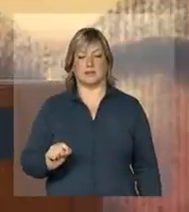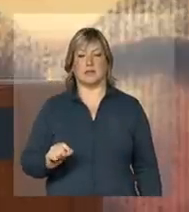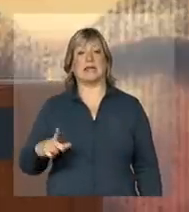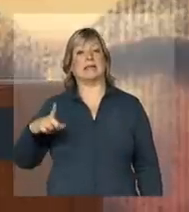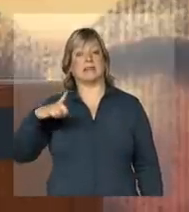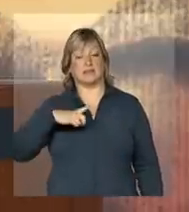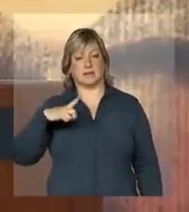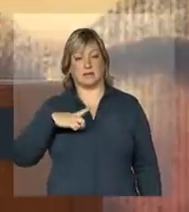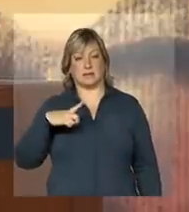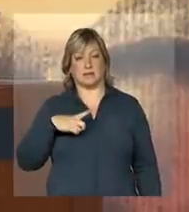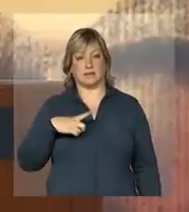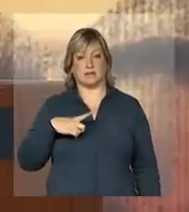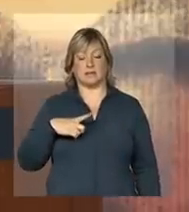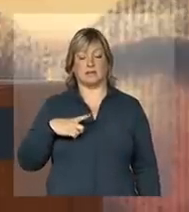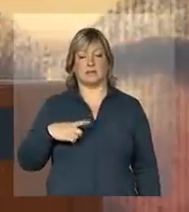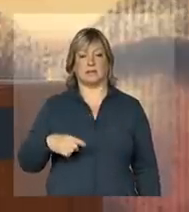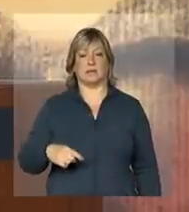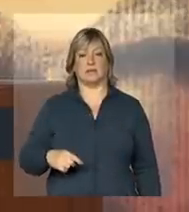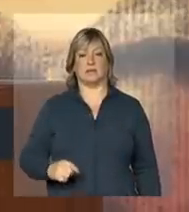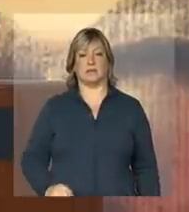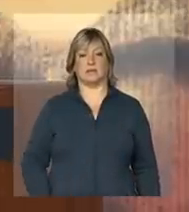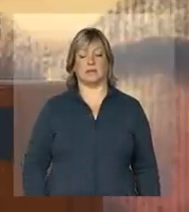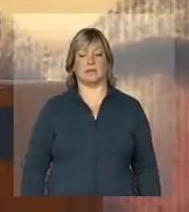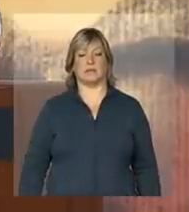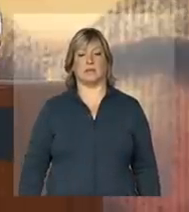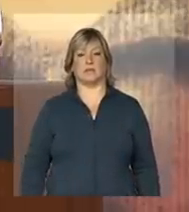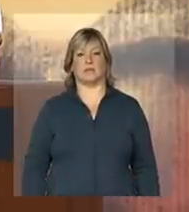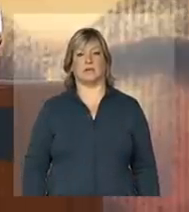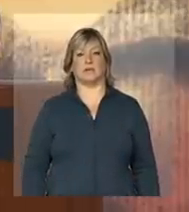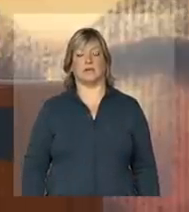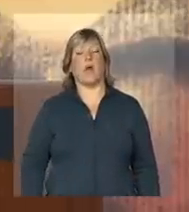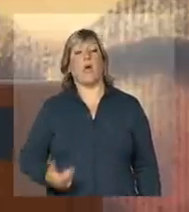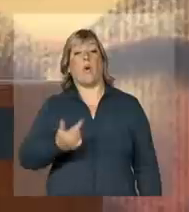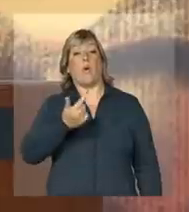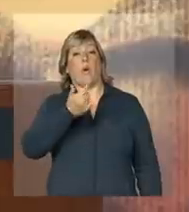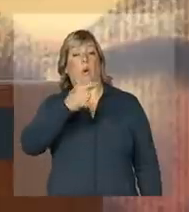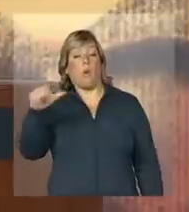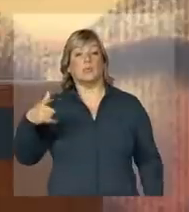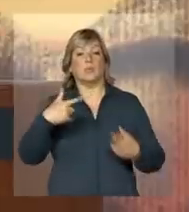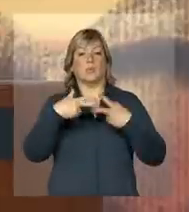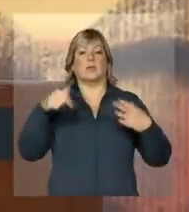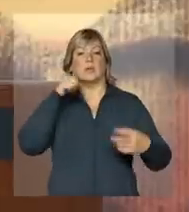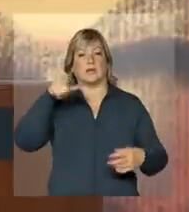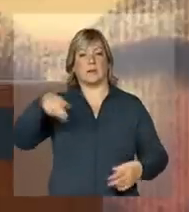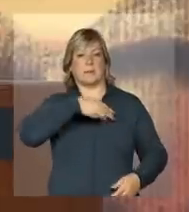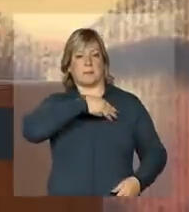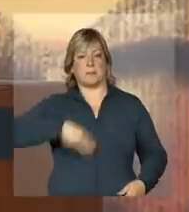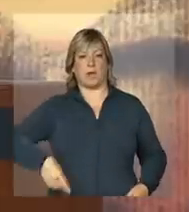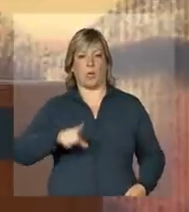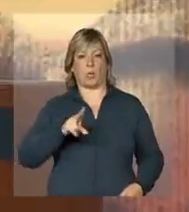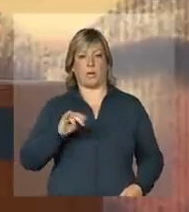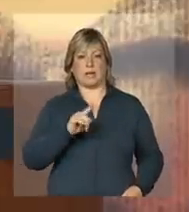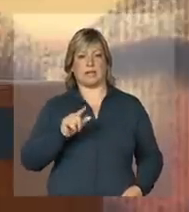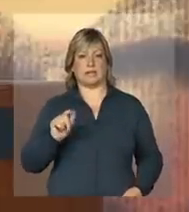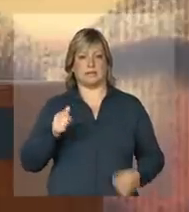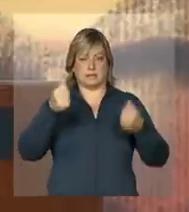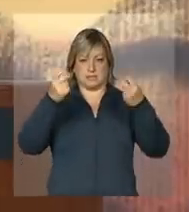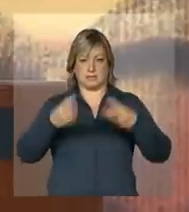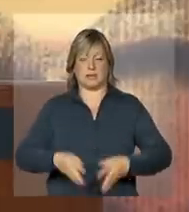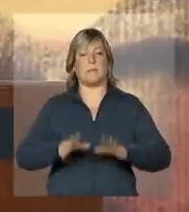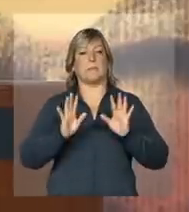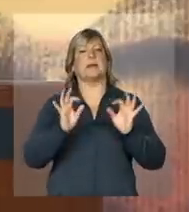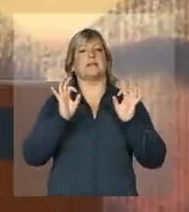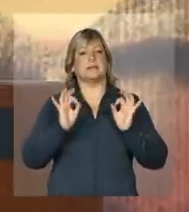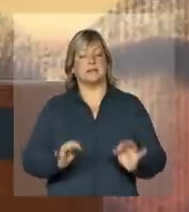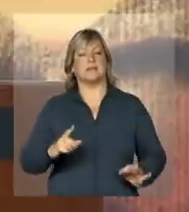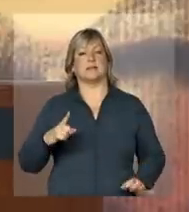que existe outros o qual foi colocado aqui pela ministra Luísa mas com certeza